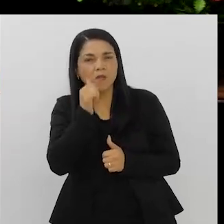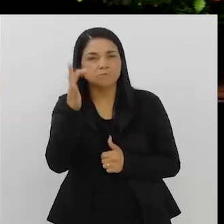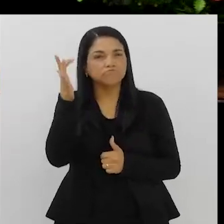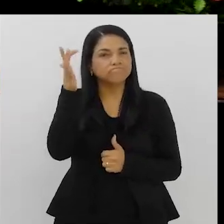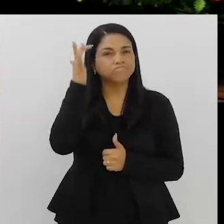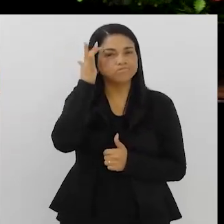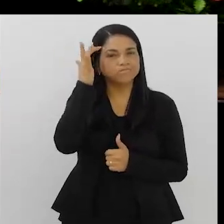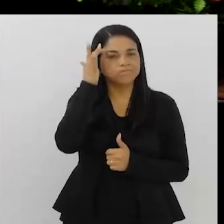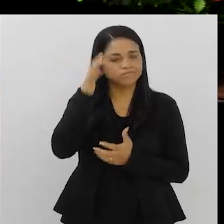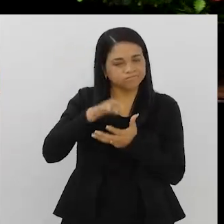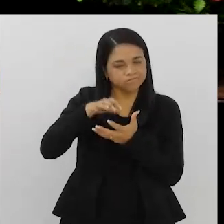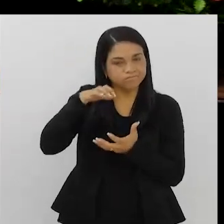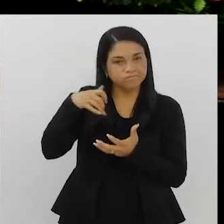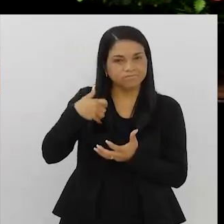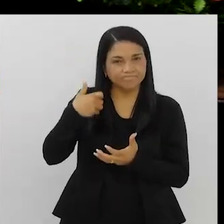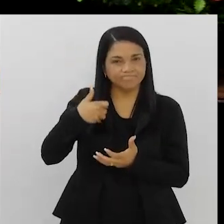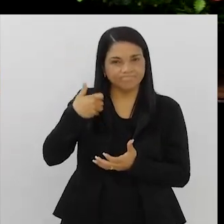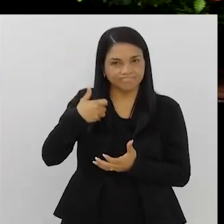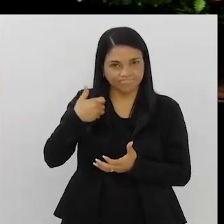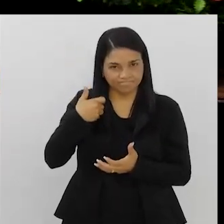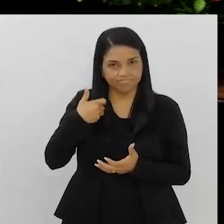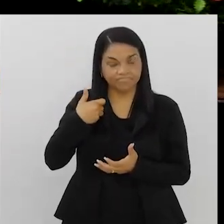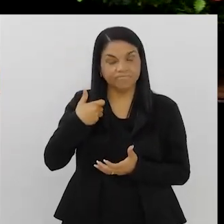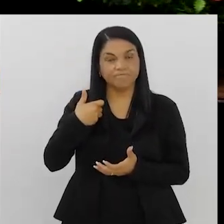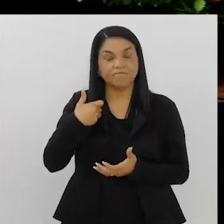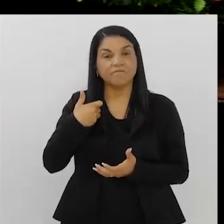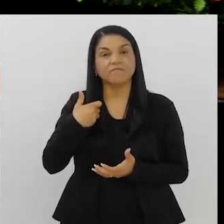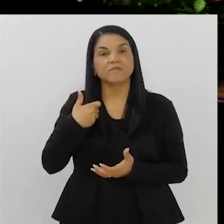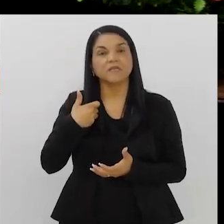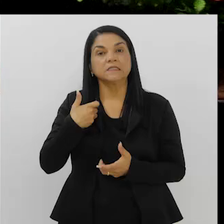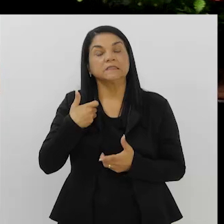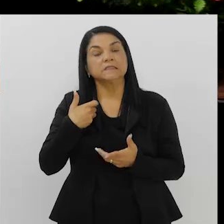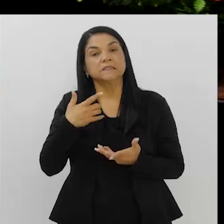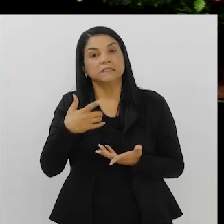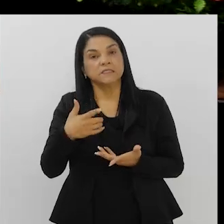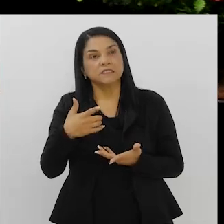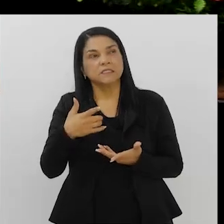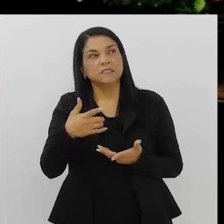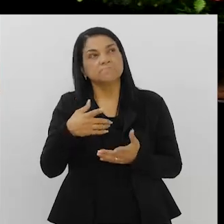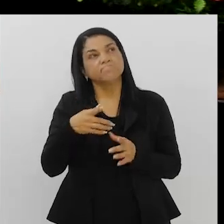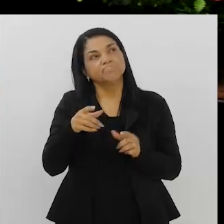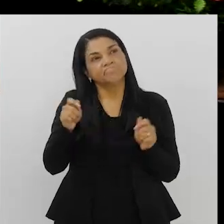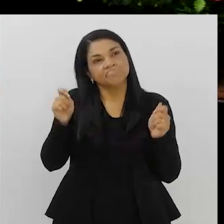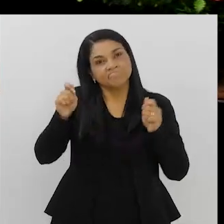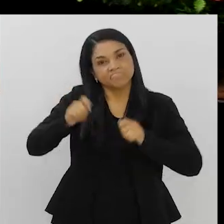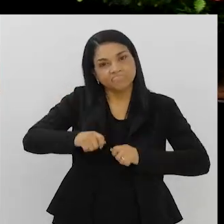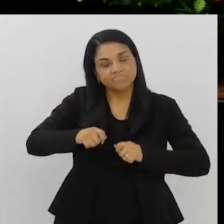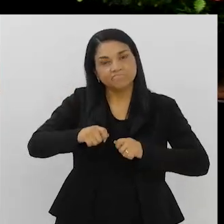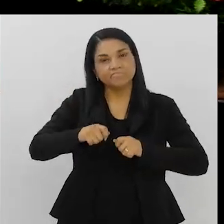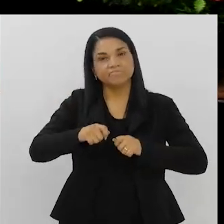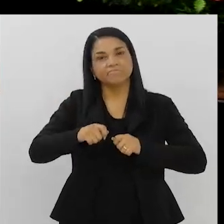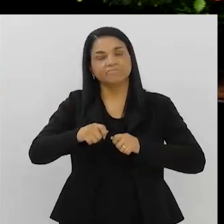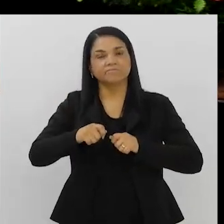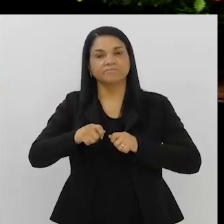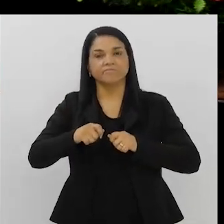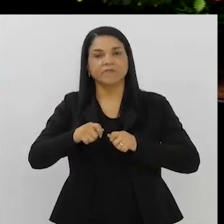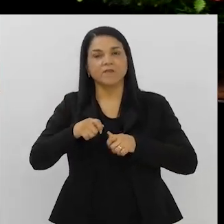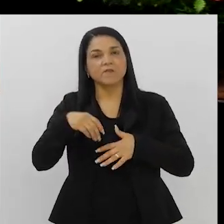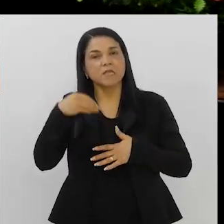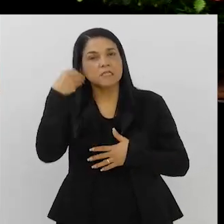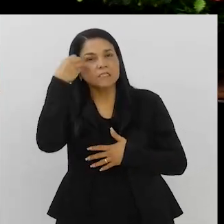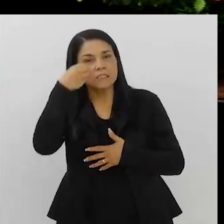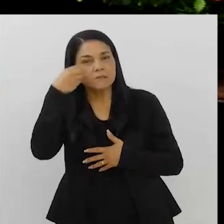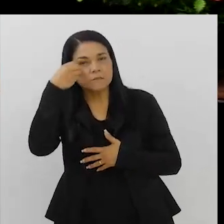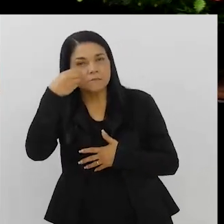que estavam com uma idade mais avançadas. Então, de certa forma, a experiência